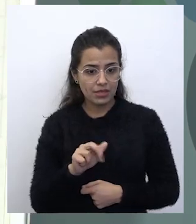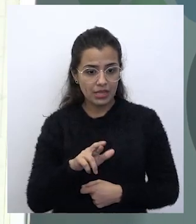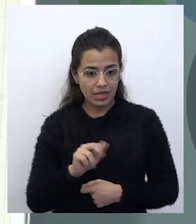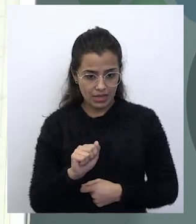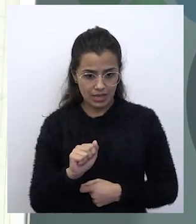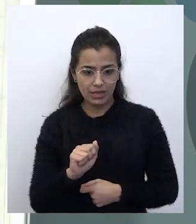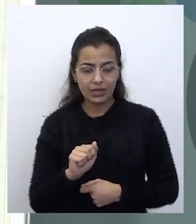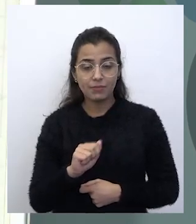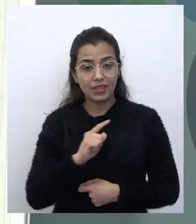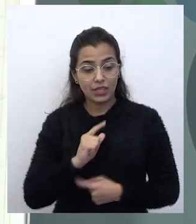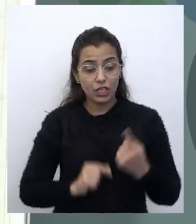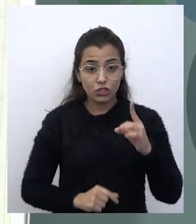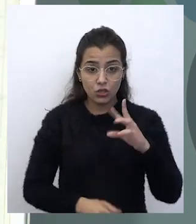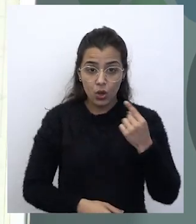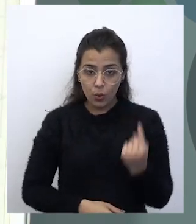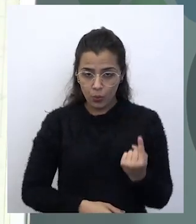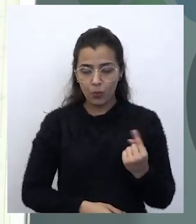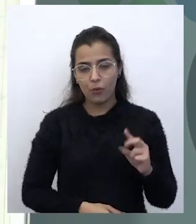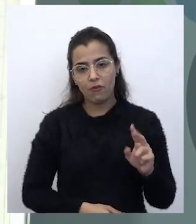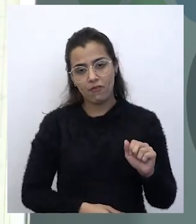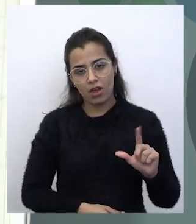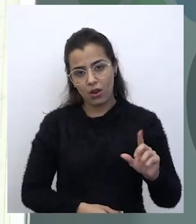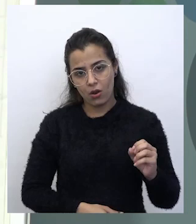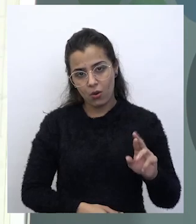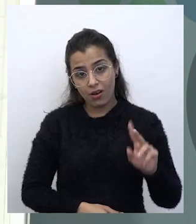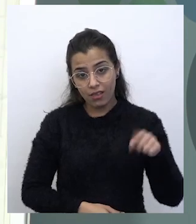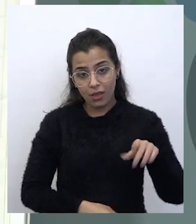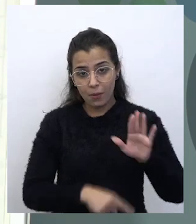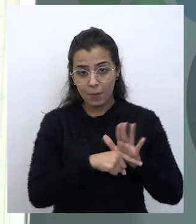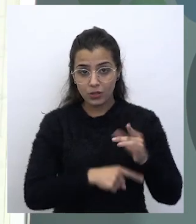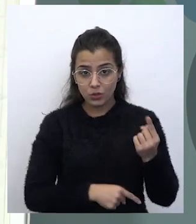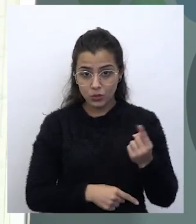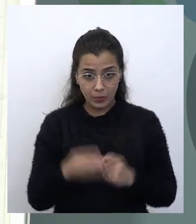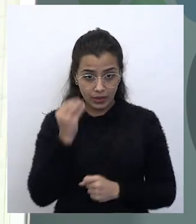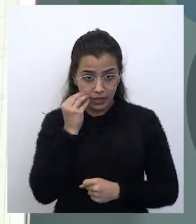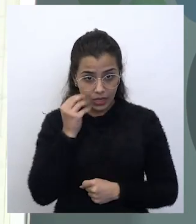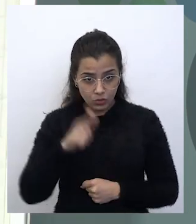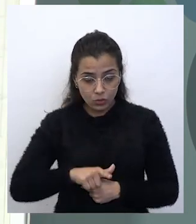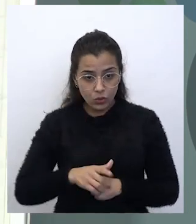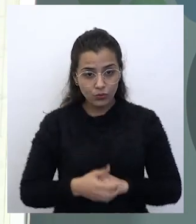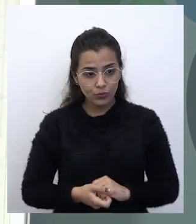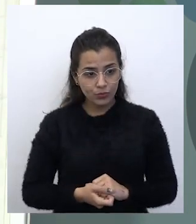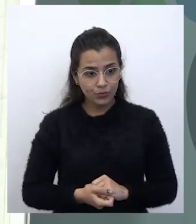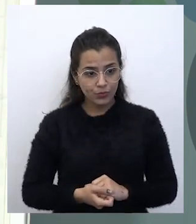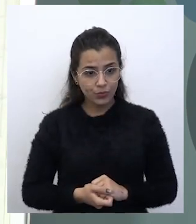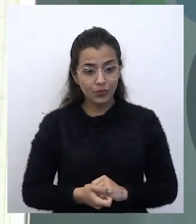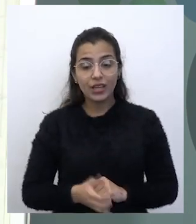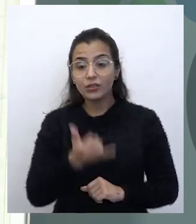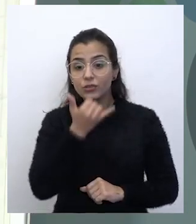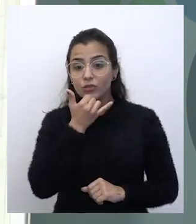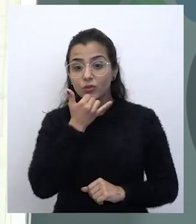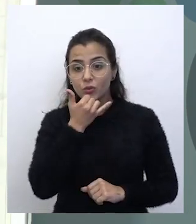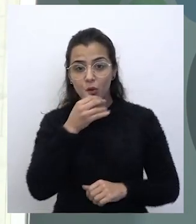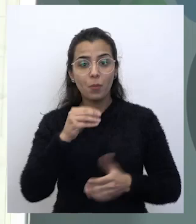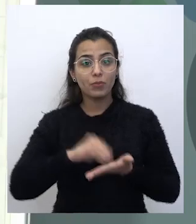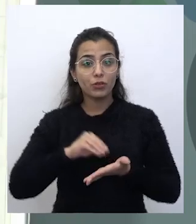um único valor, que é o menos 1. Tudo bem, gente? Vamos treinar mais um pouquinho? O C. Não falei o C. Obrigada, professora